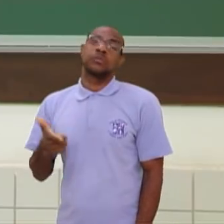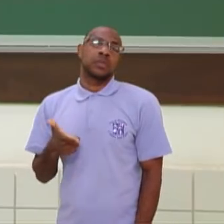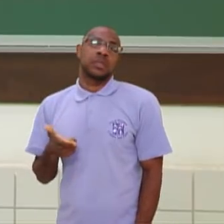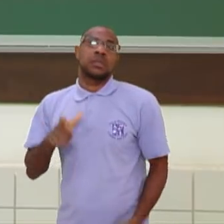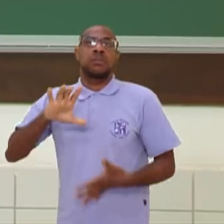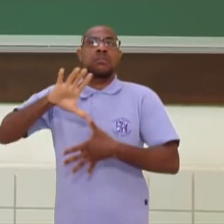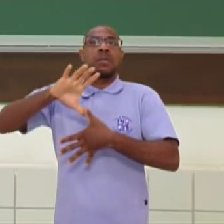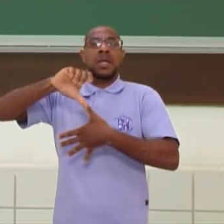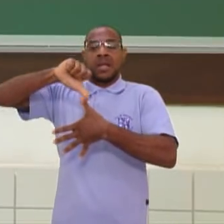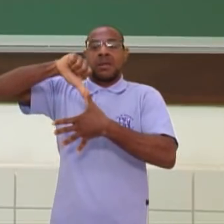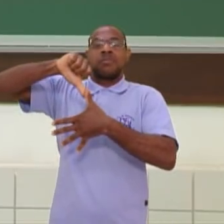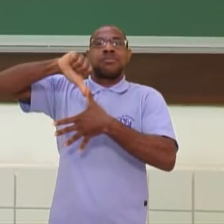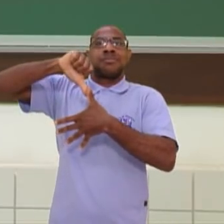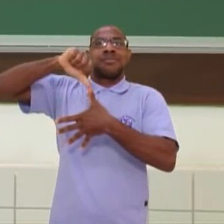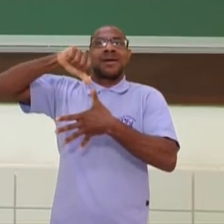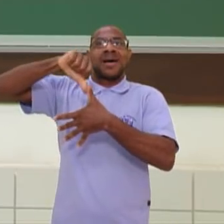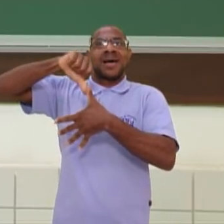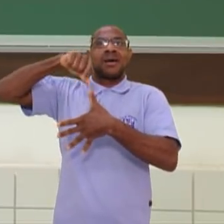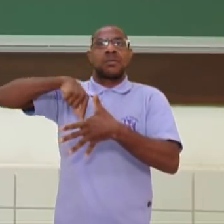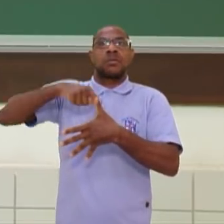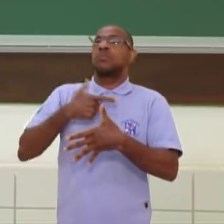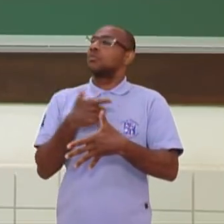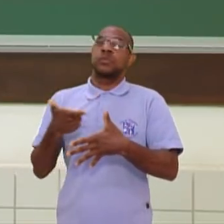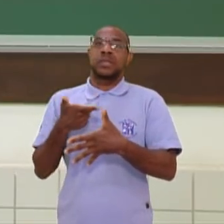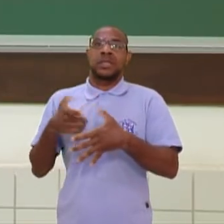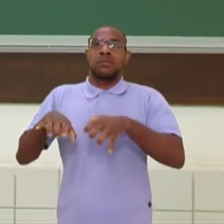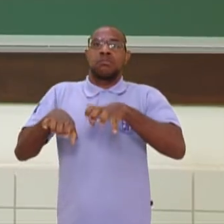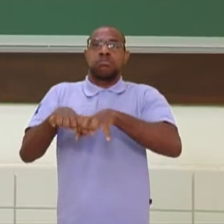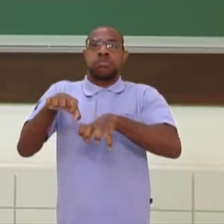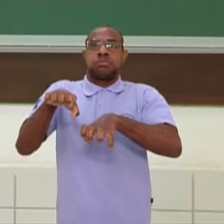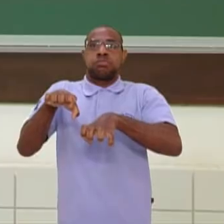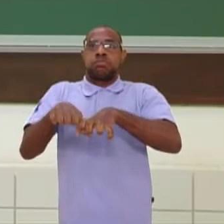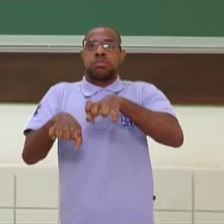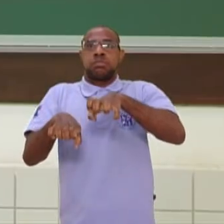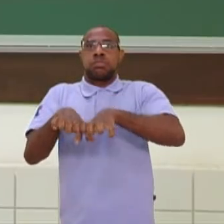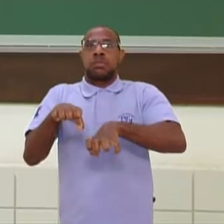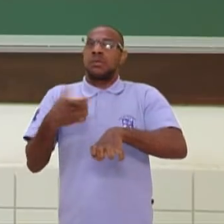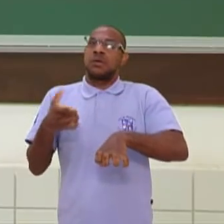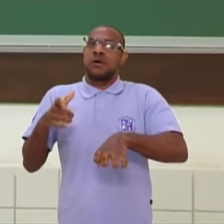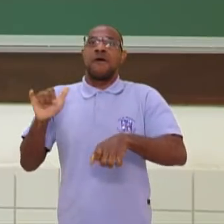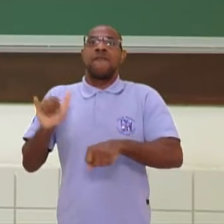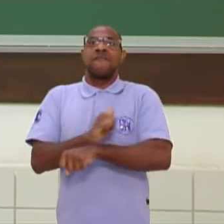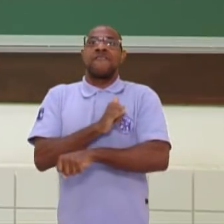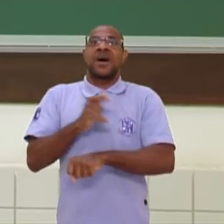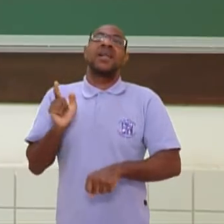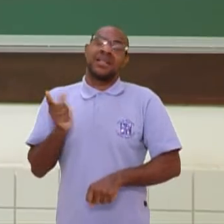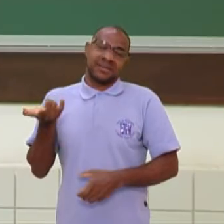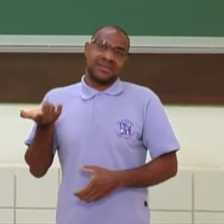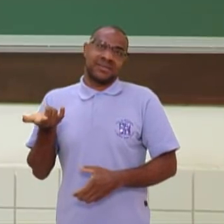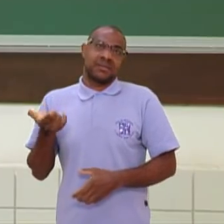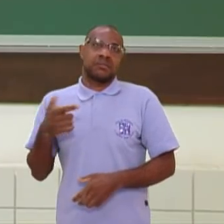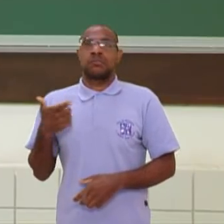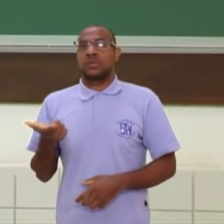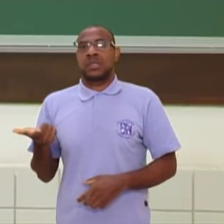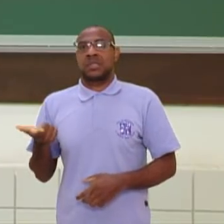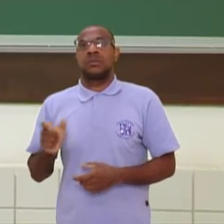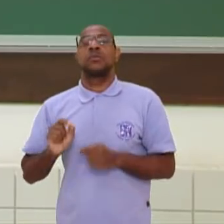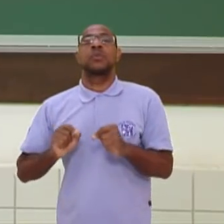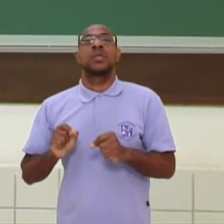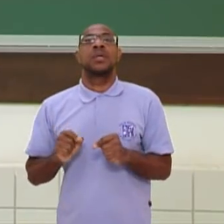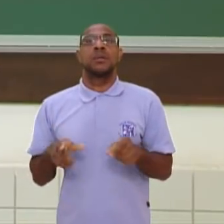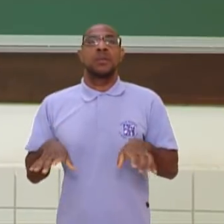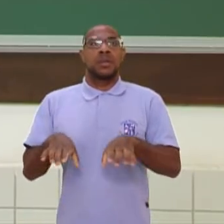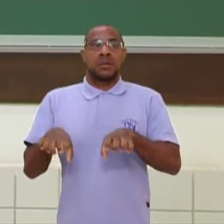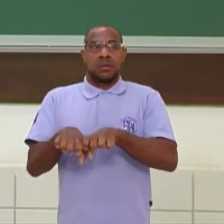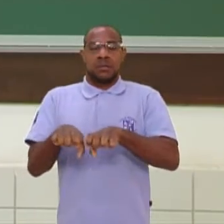falha geológica no meio da nossa nação. O que acontece é que a falha geológica ela se encontra no chamado Círculo de Fogo do Pacífico,